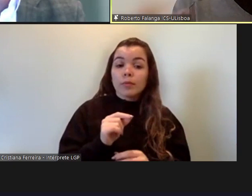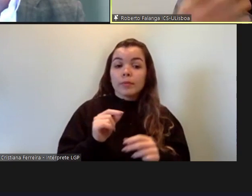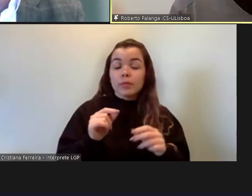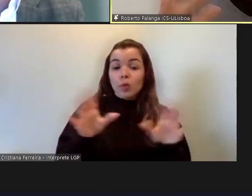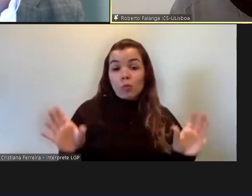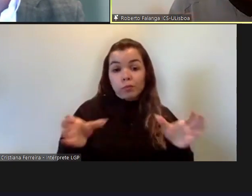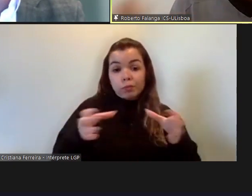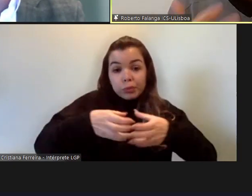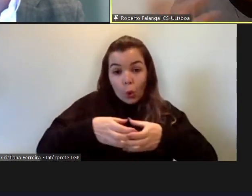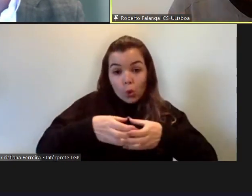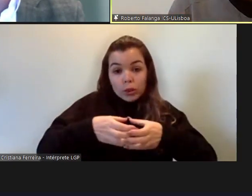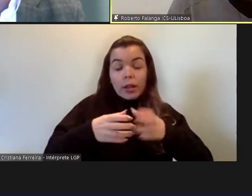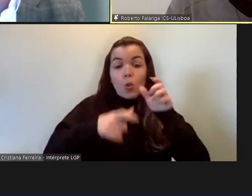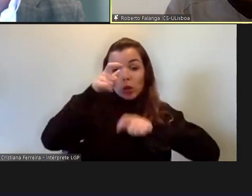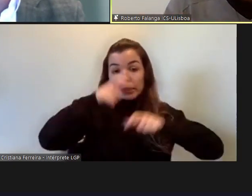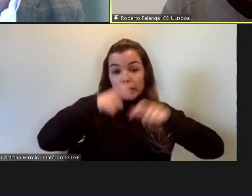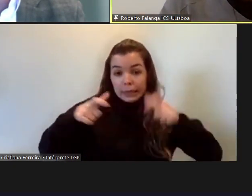conselho aqui pode induzir